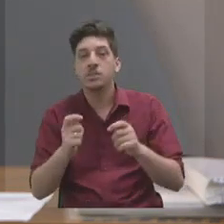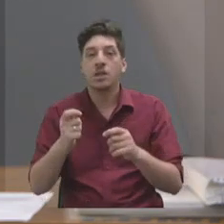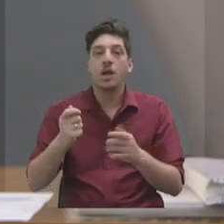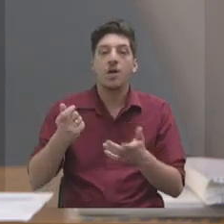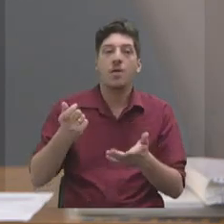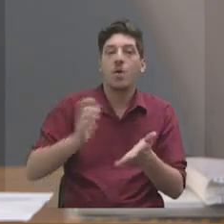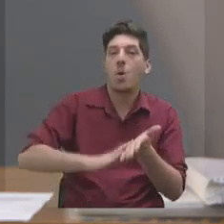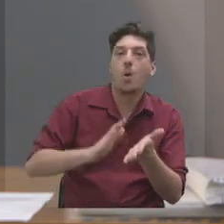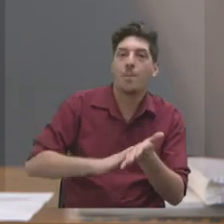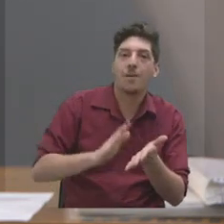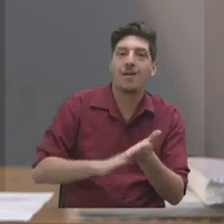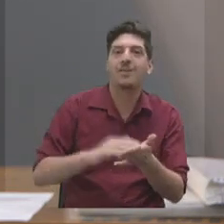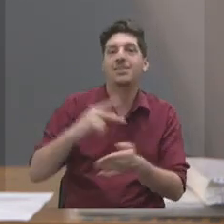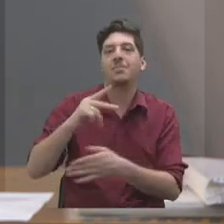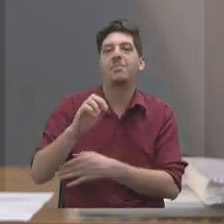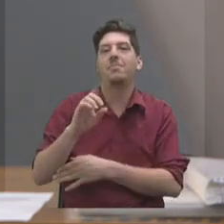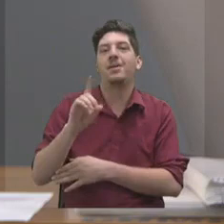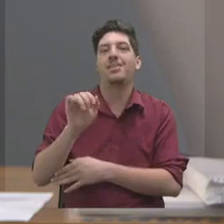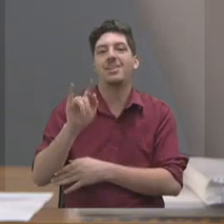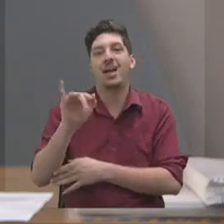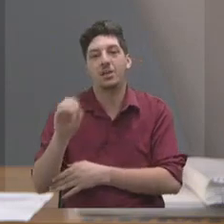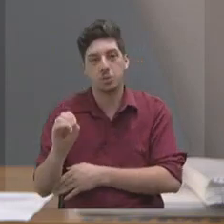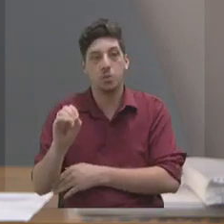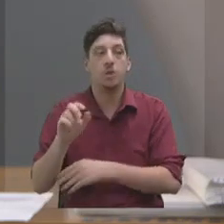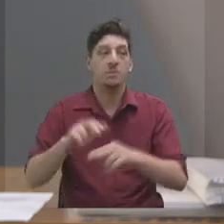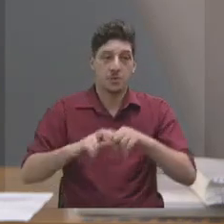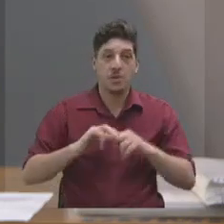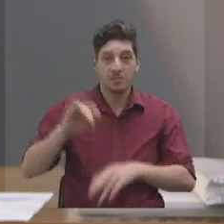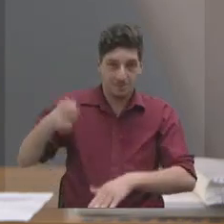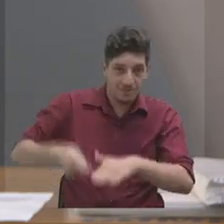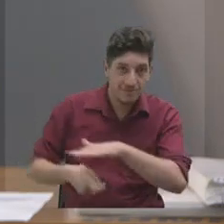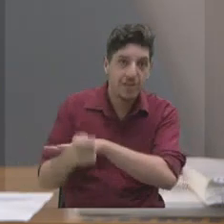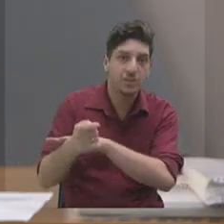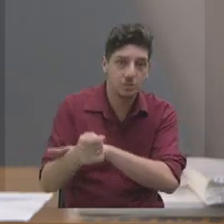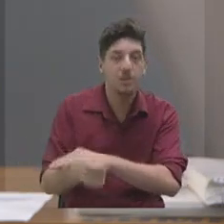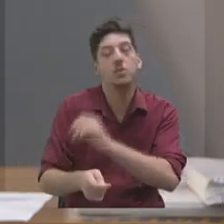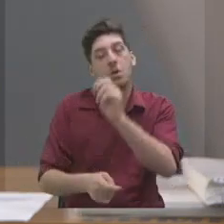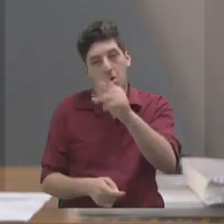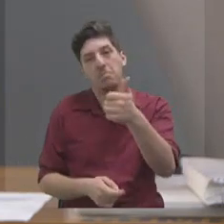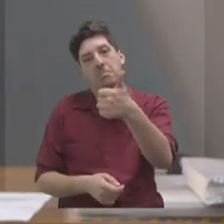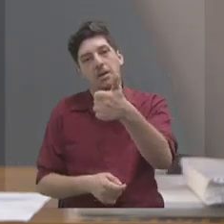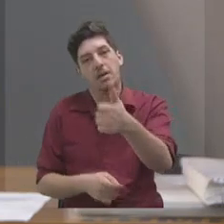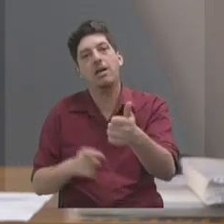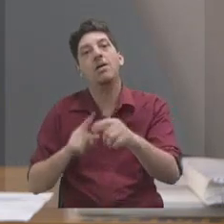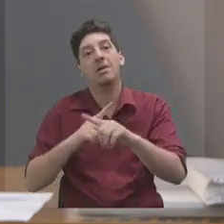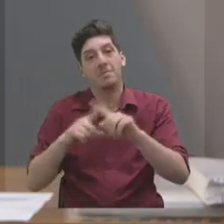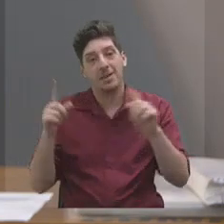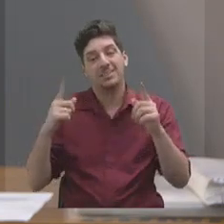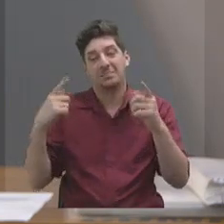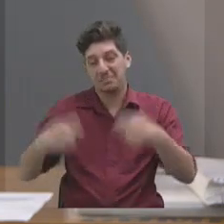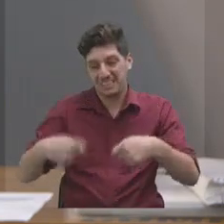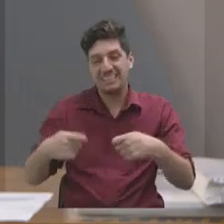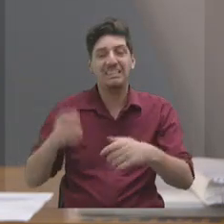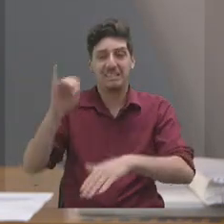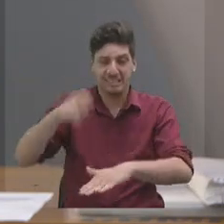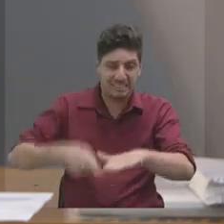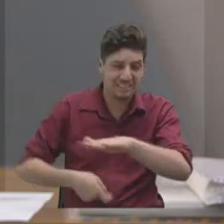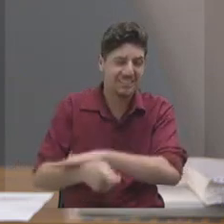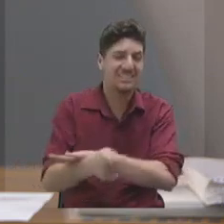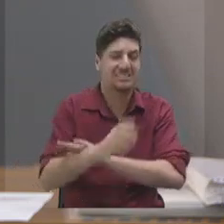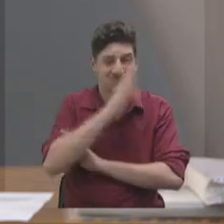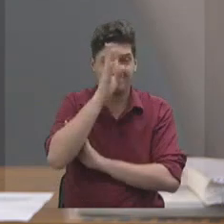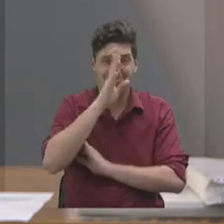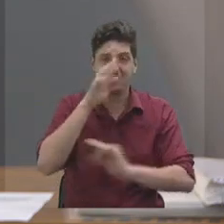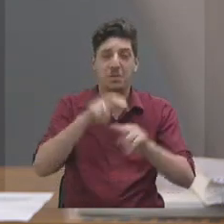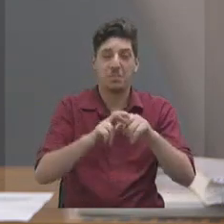pedágio Visa aviso os investimentos que serão feitos Esse é um trecho que tem ele ele exige um grande volume de investimentos né seja na cidade de duplicação